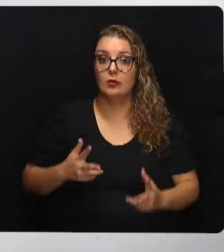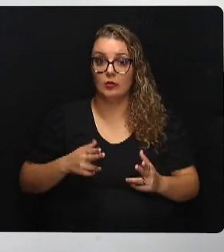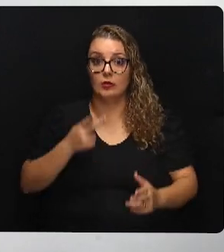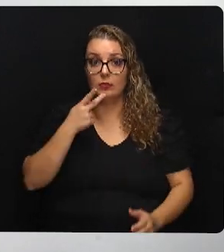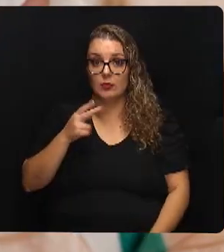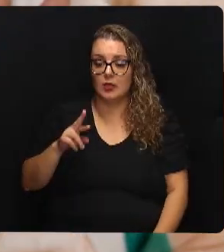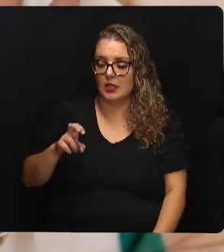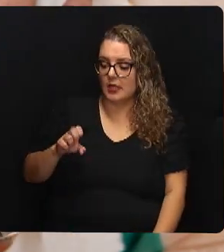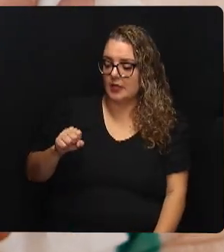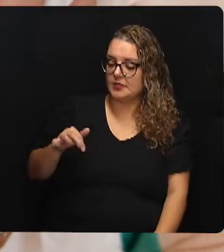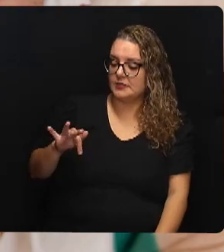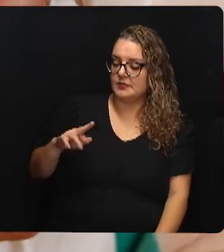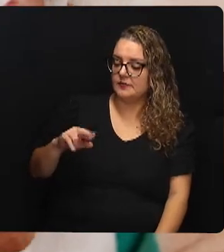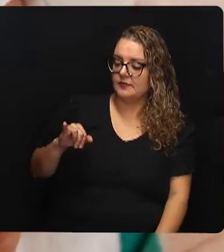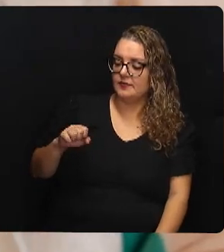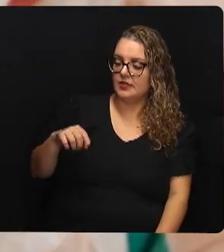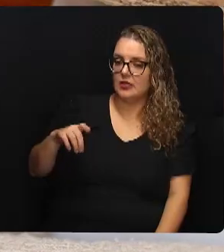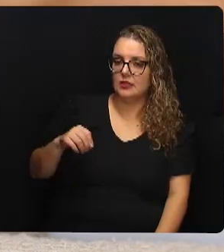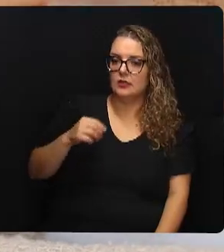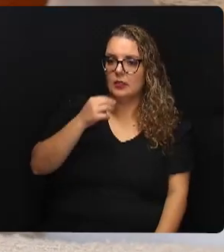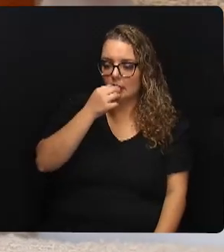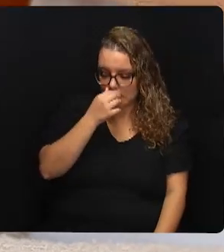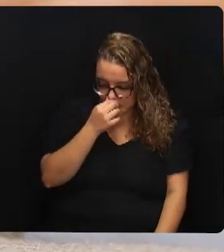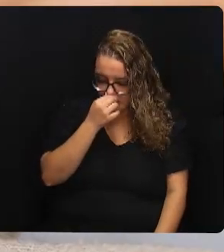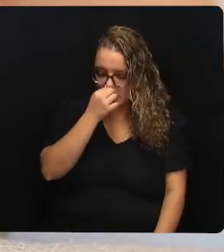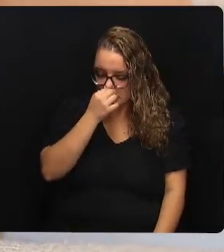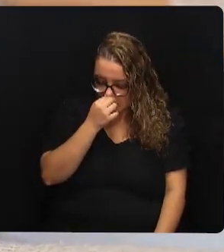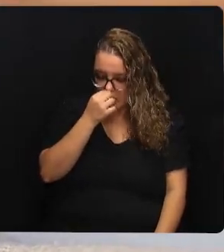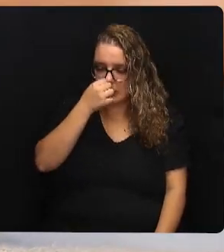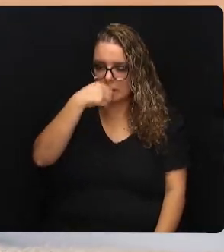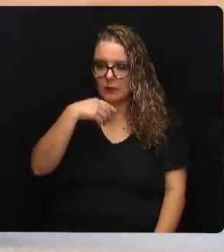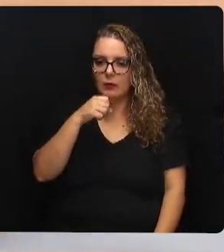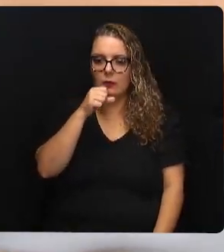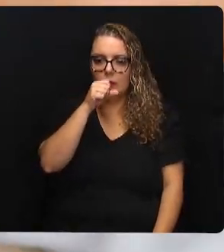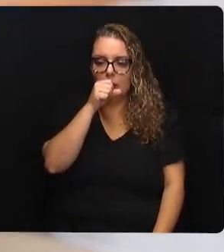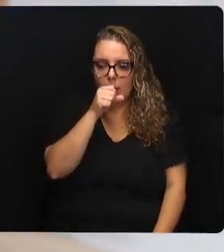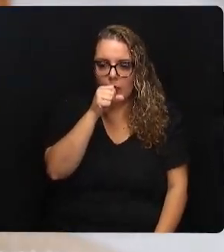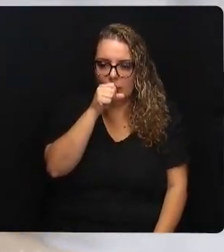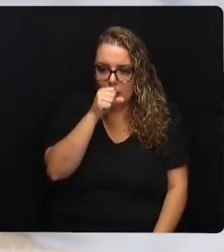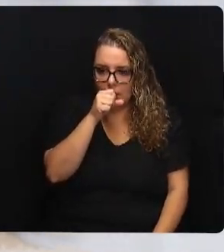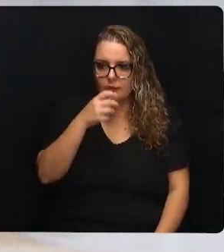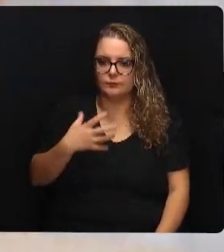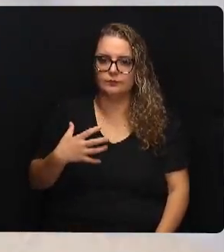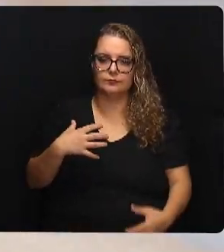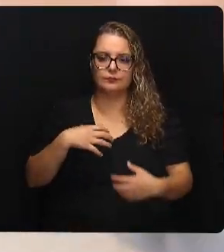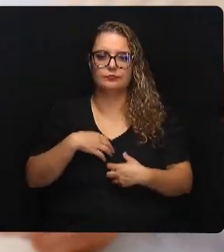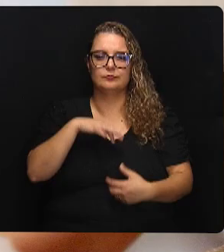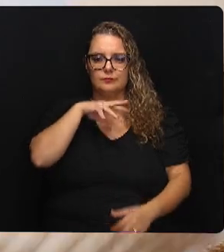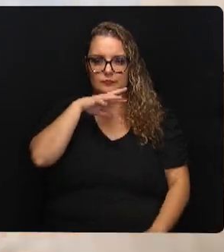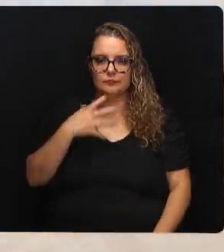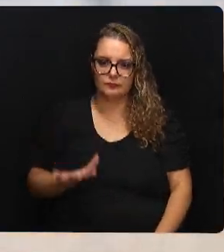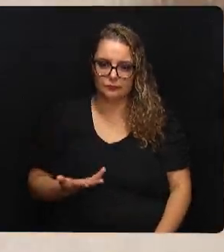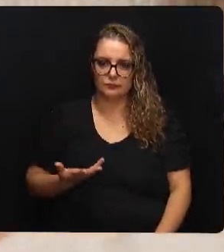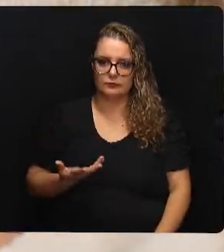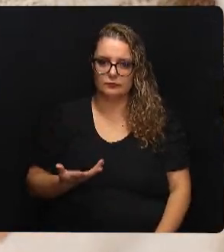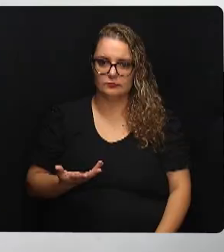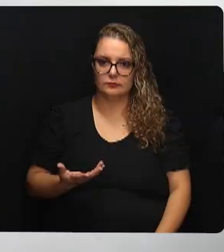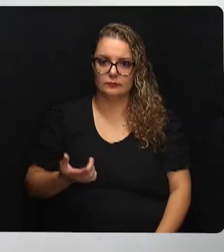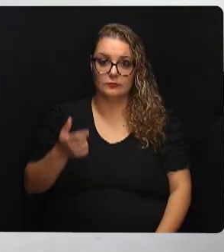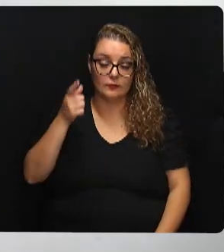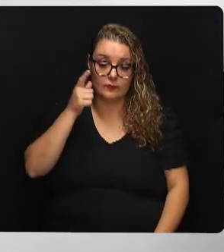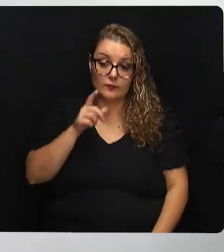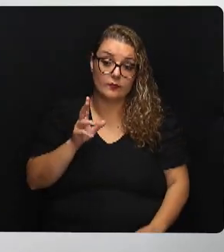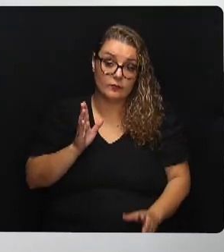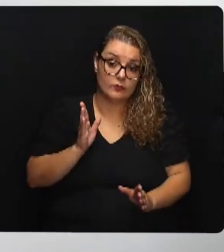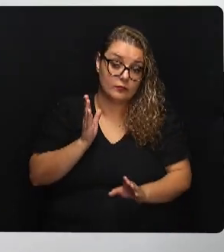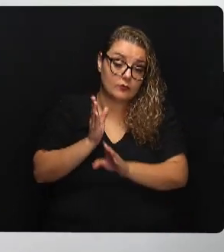como o que a gente chama de resfriado, né? Então, a pessoa que está com espirro, coriza, tosse, um mal-estar. A gente